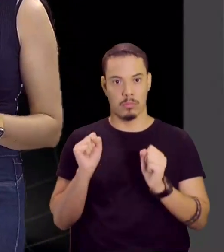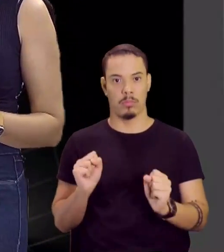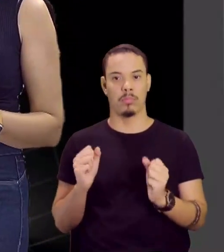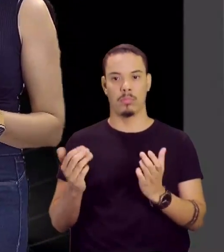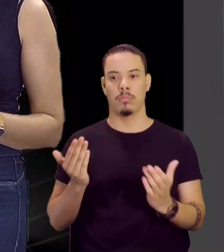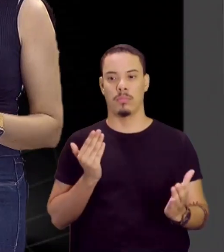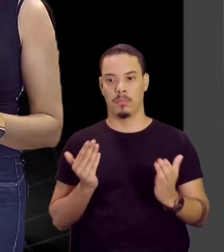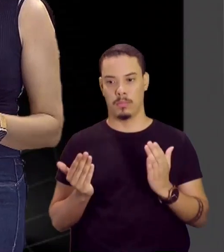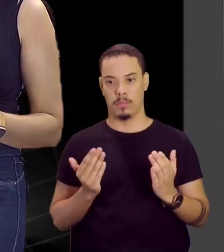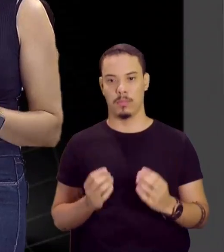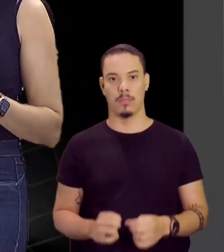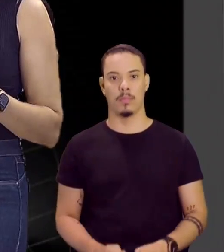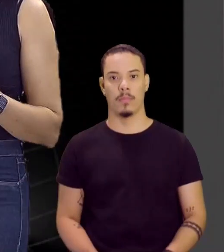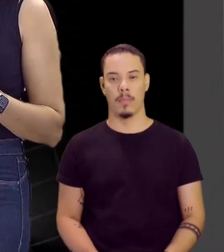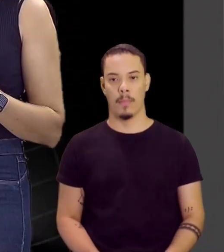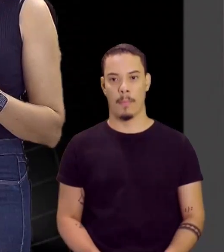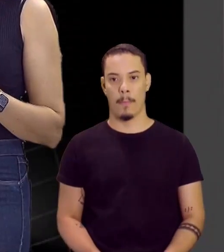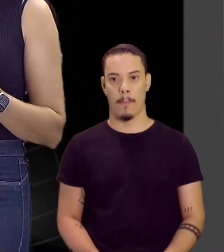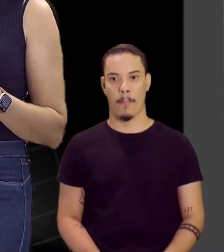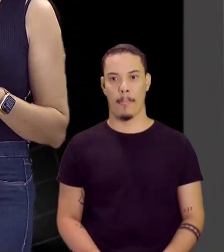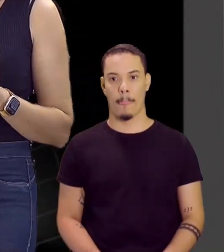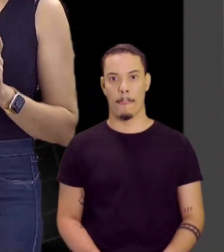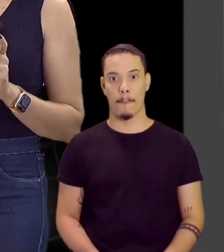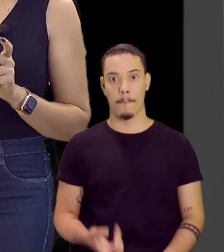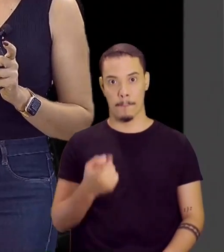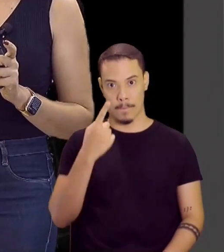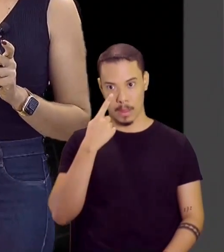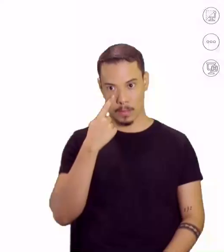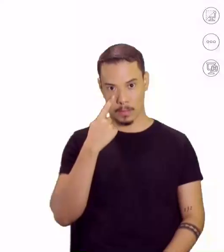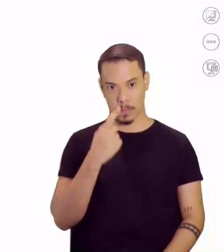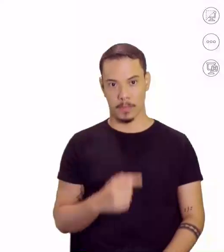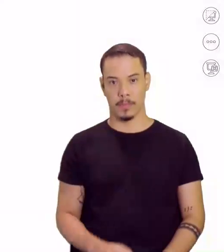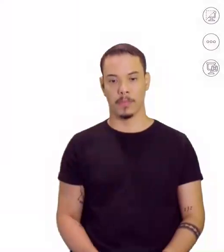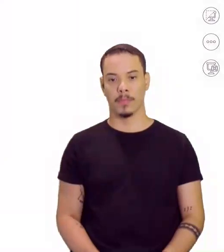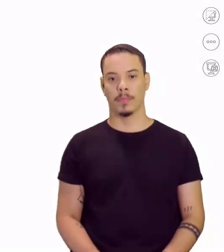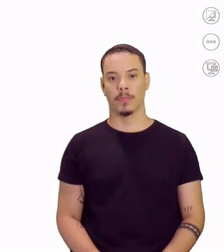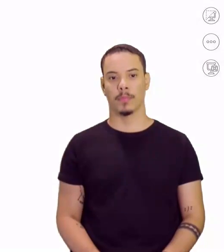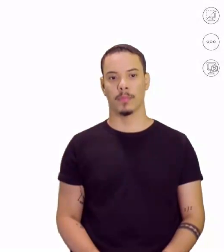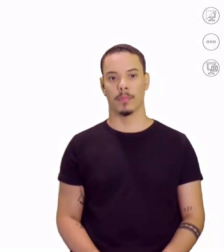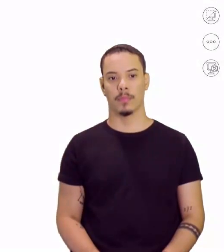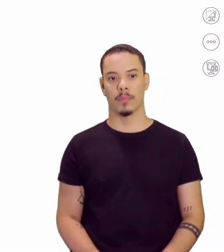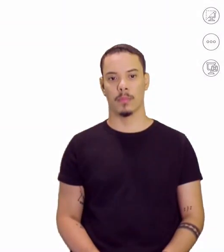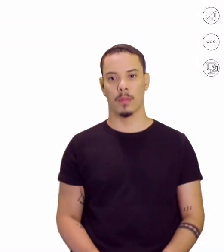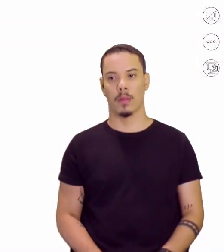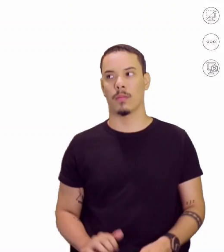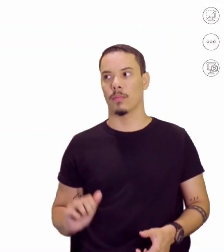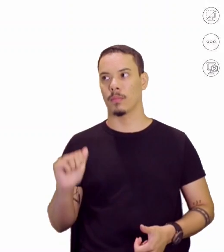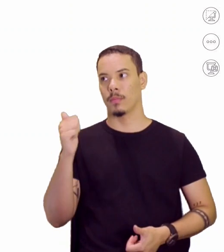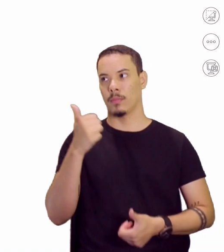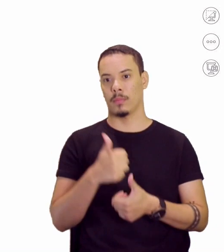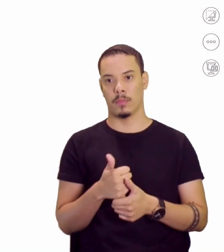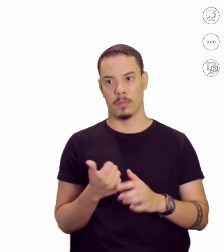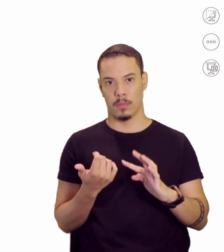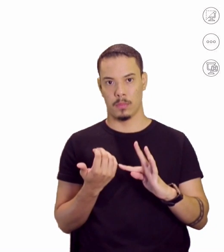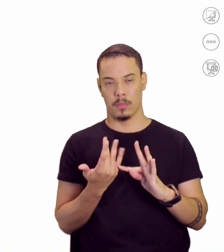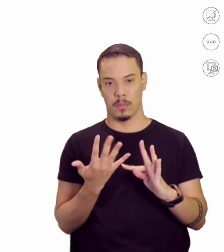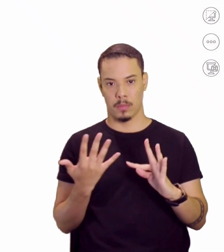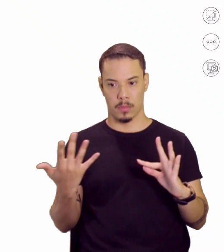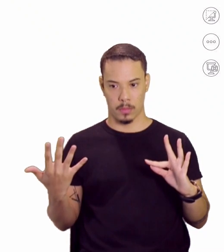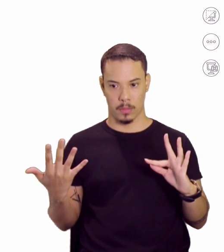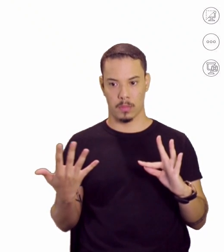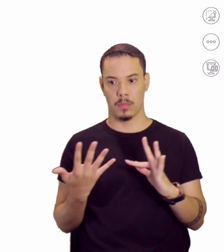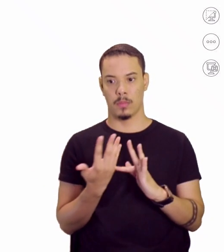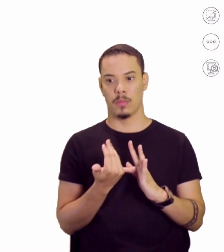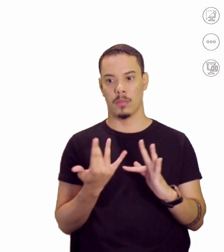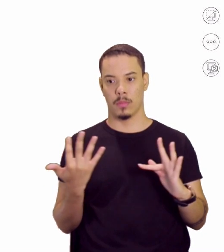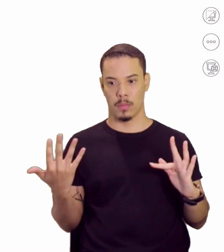então? Vamos lá, pessoal. Então, vai ficar da seguinte forma. Substituindo ali na função, nós vamos ter o